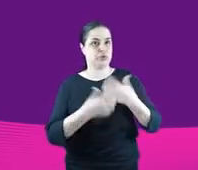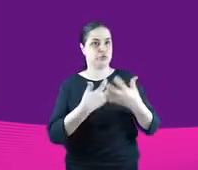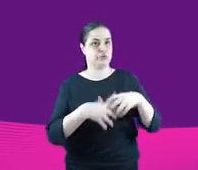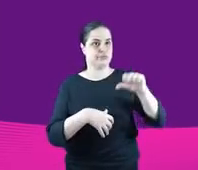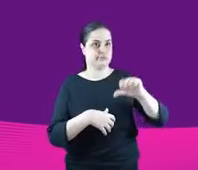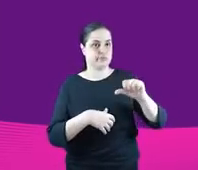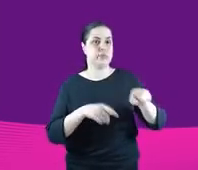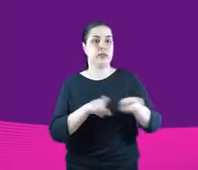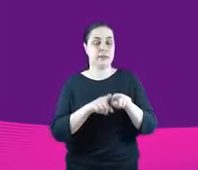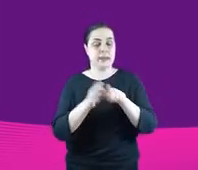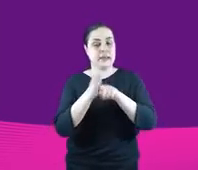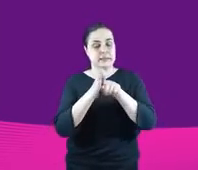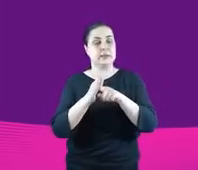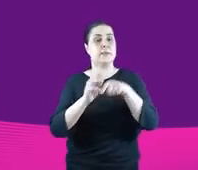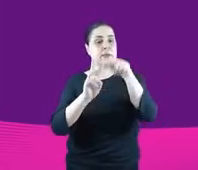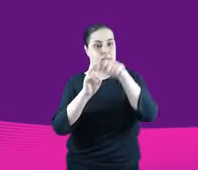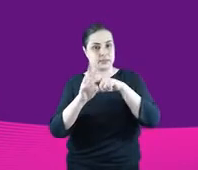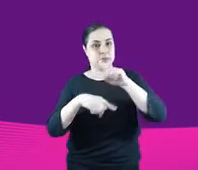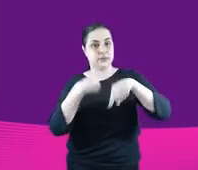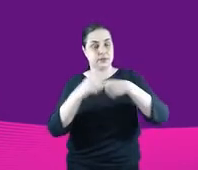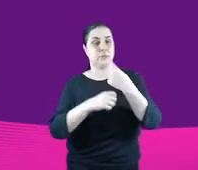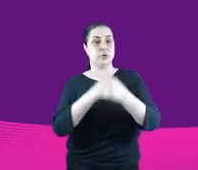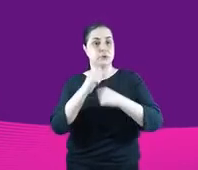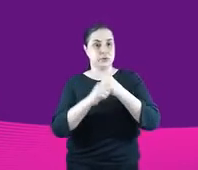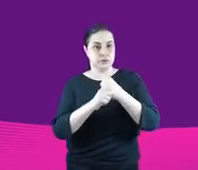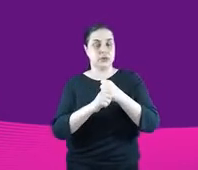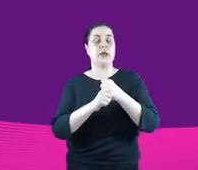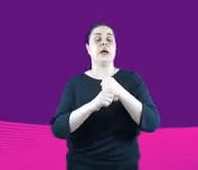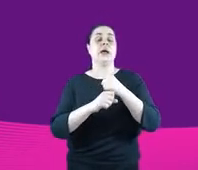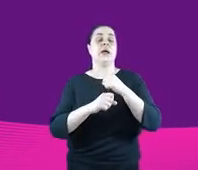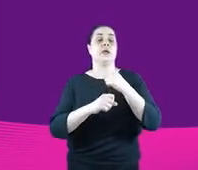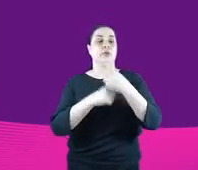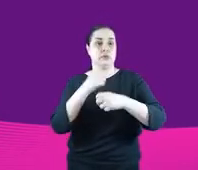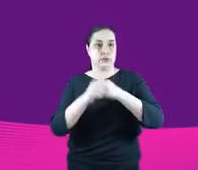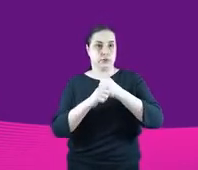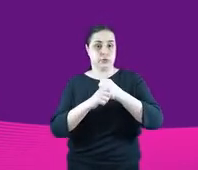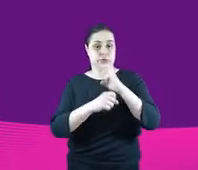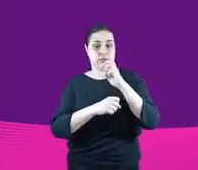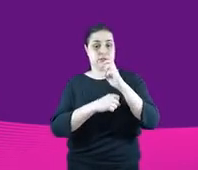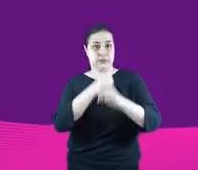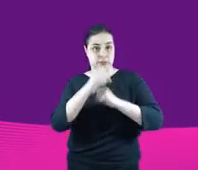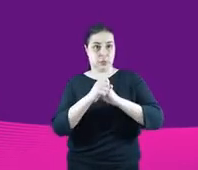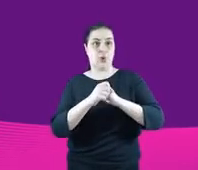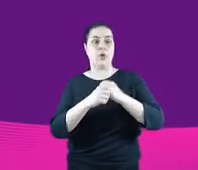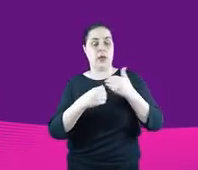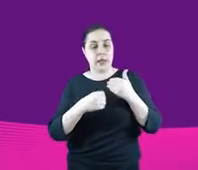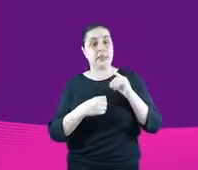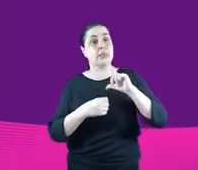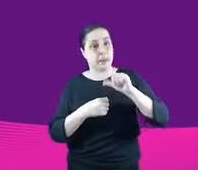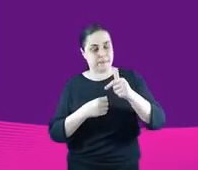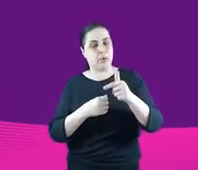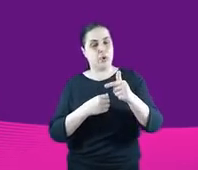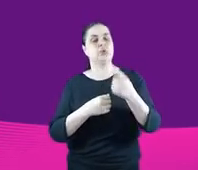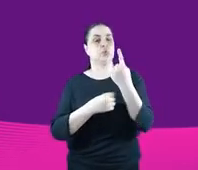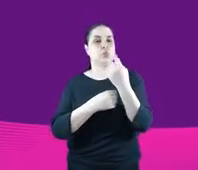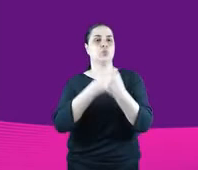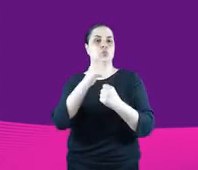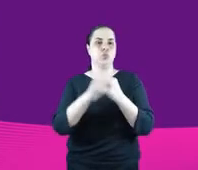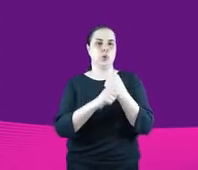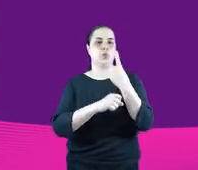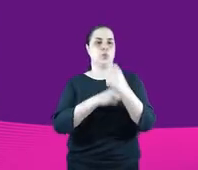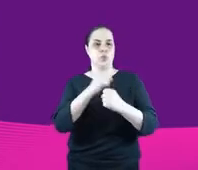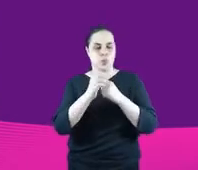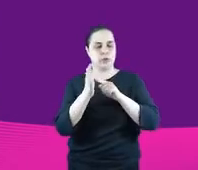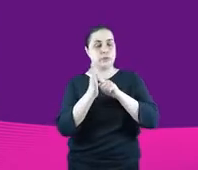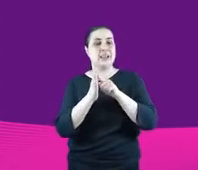nos próximos 2 anos e depois de 5 anos, então, anualmente. Se a paciente não tem sintoma, o único exame que